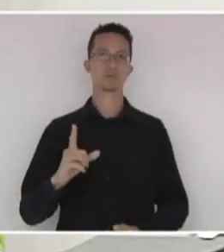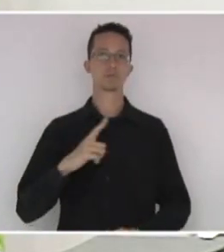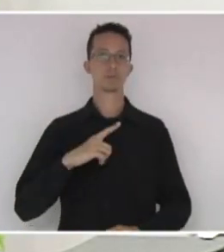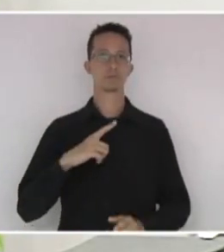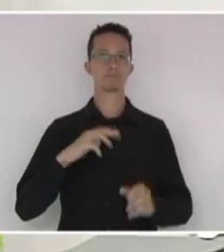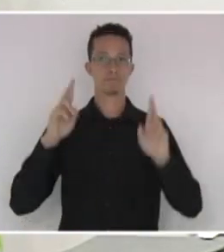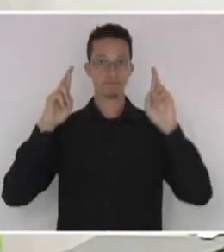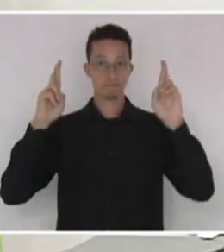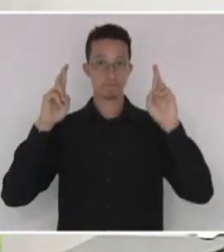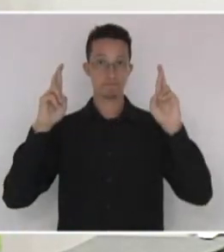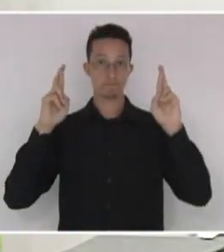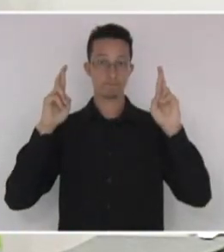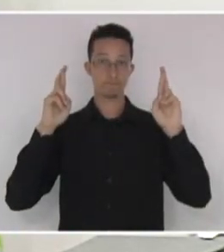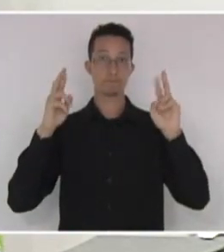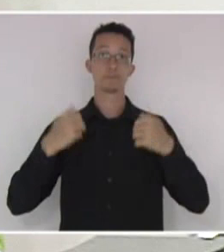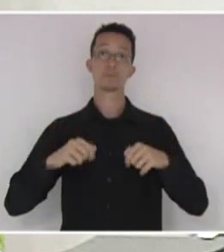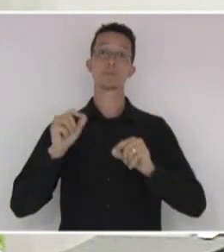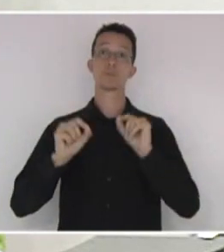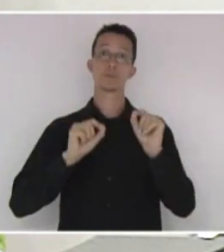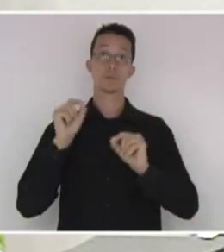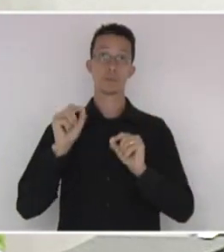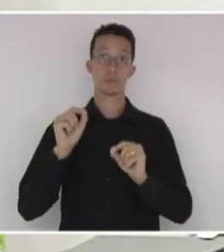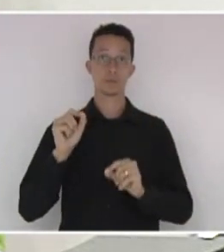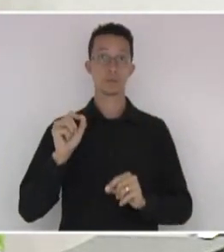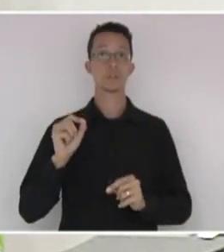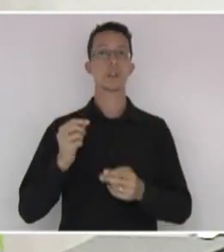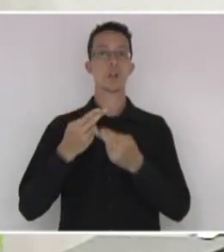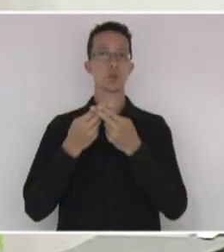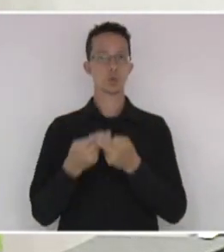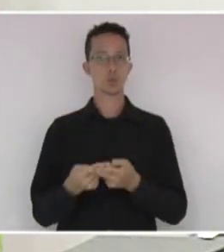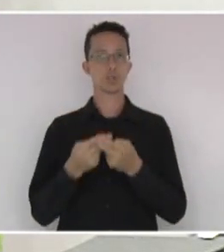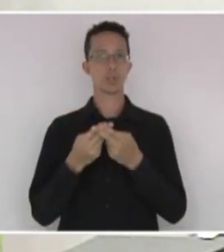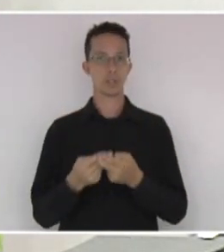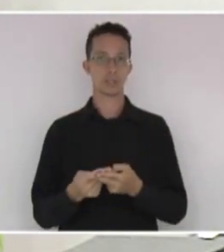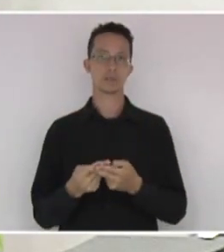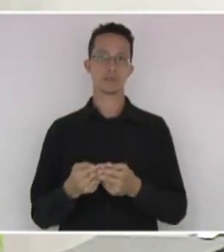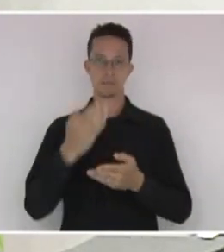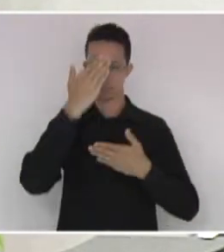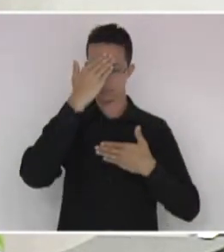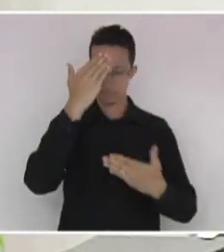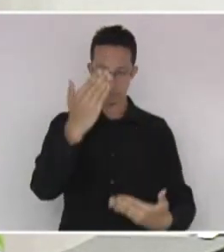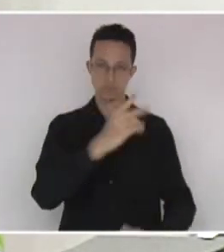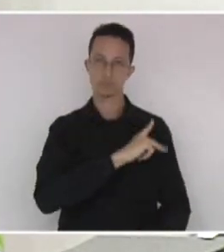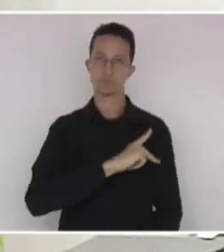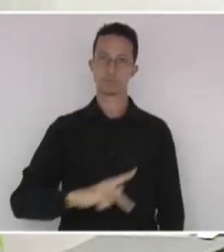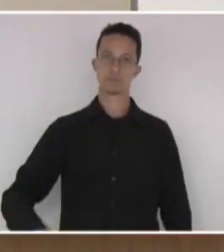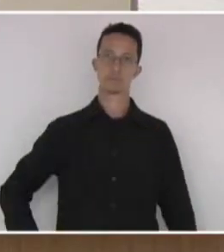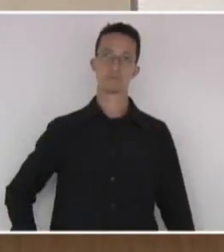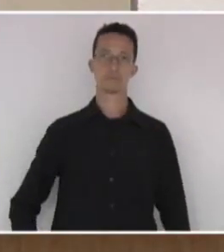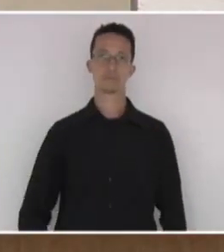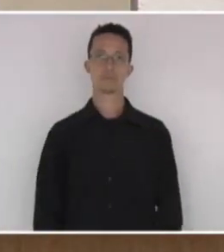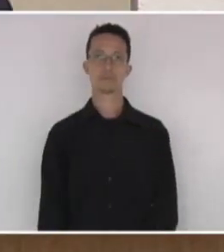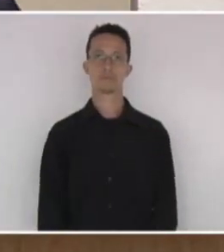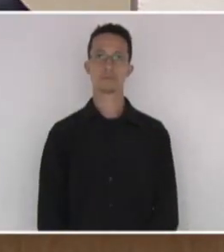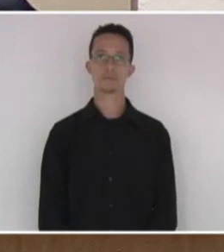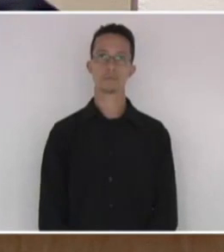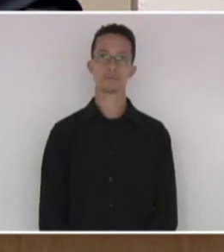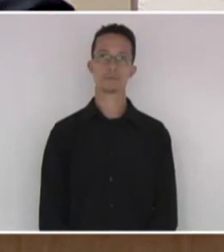caminho passa pelo elevado que se chama tolerância. Muito obrigado, senhor presidente.